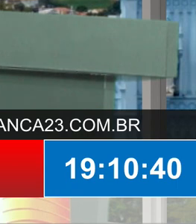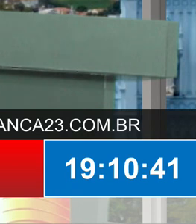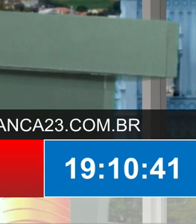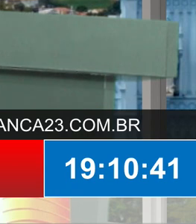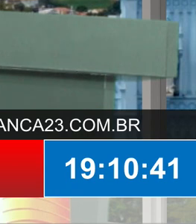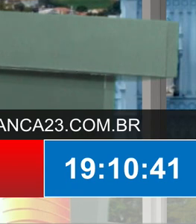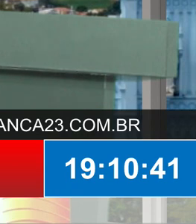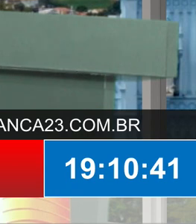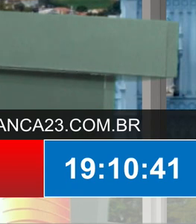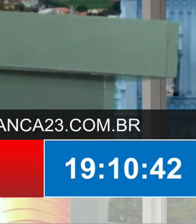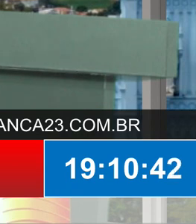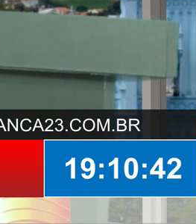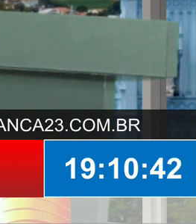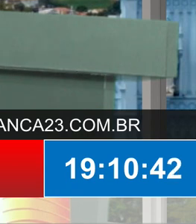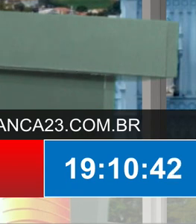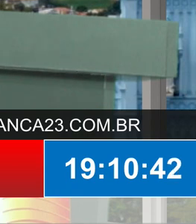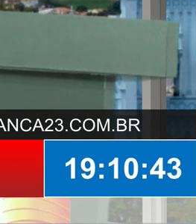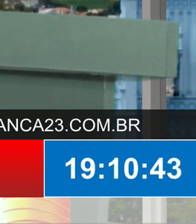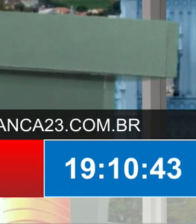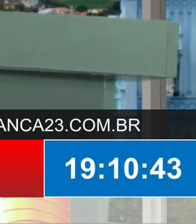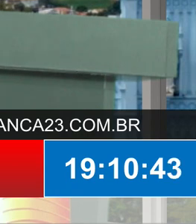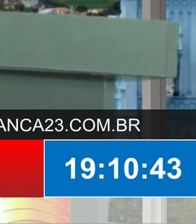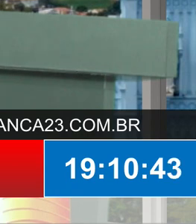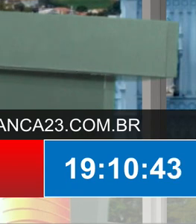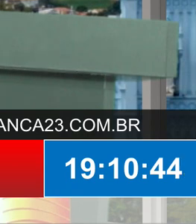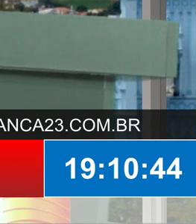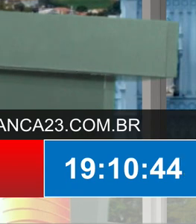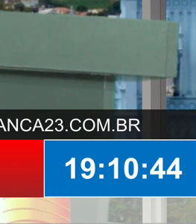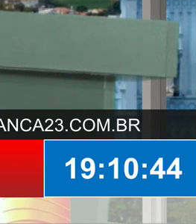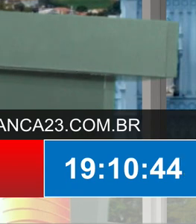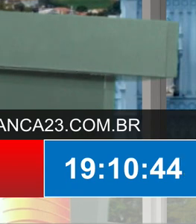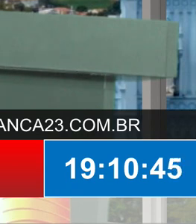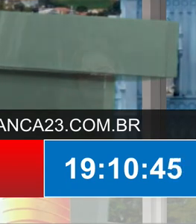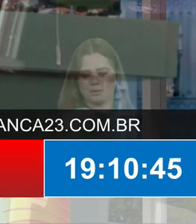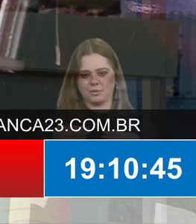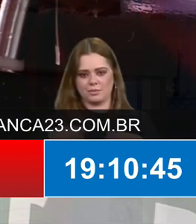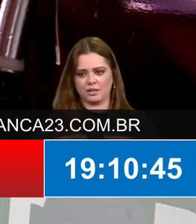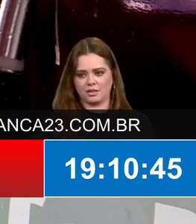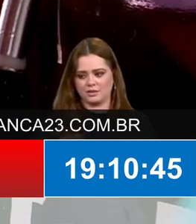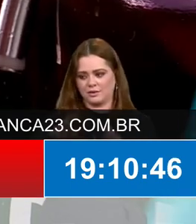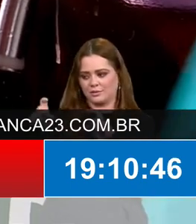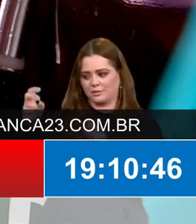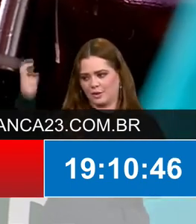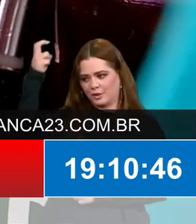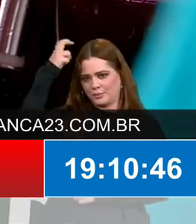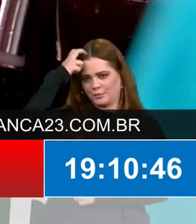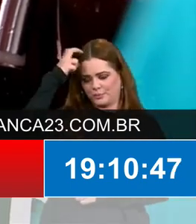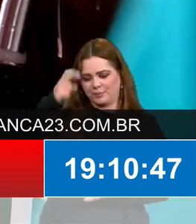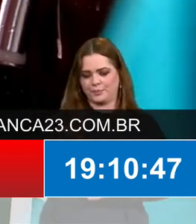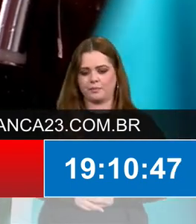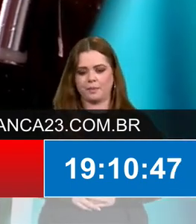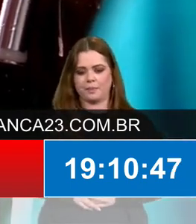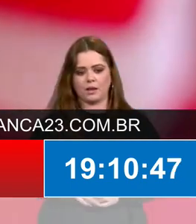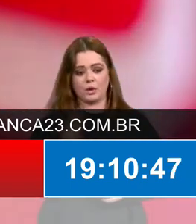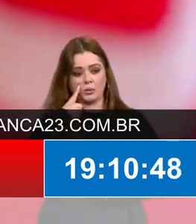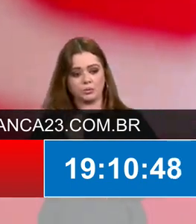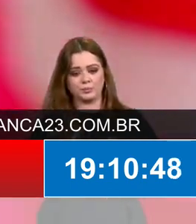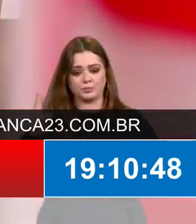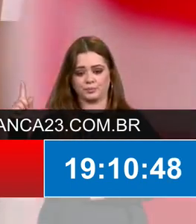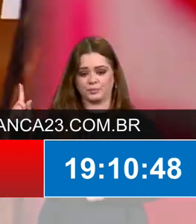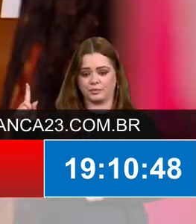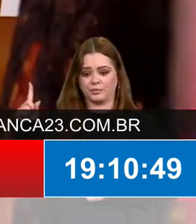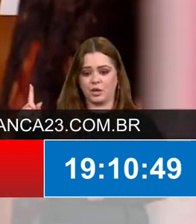você faz parte de um perfil que vem aumentando e muito, principalmente aqui no estado de São Paulo. Aliás, o Brasil